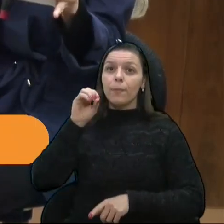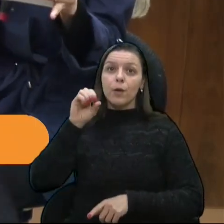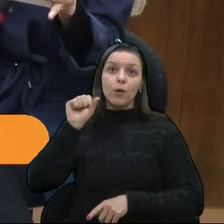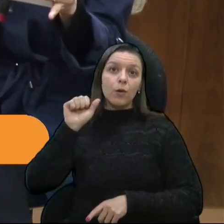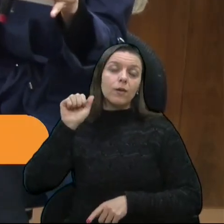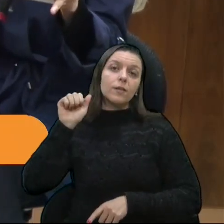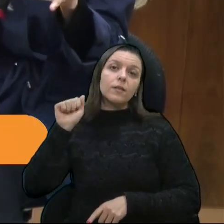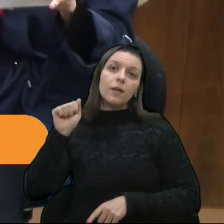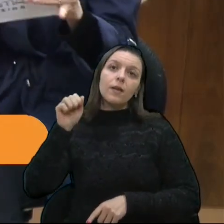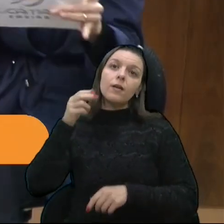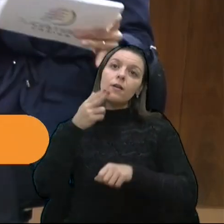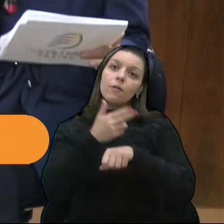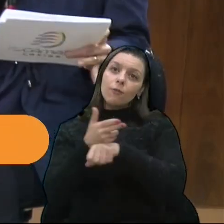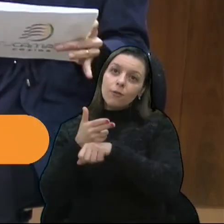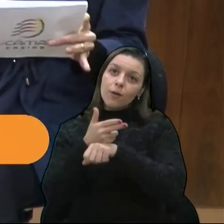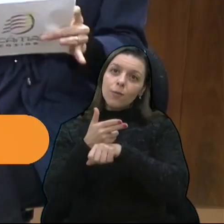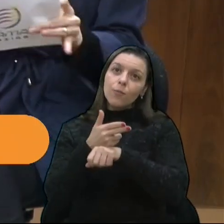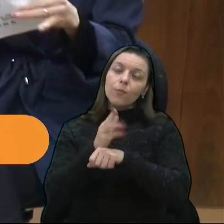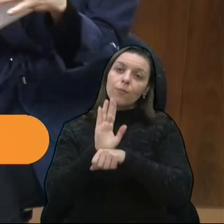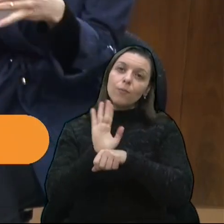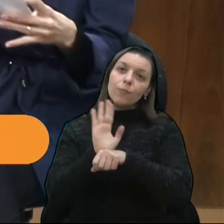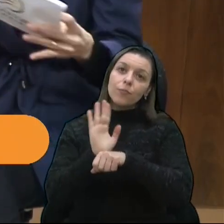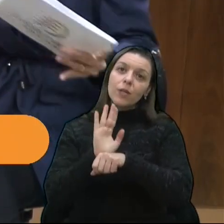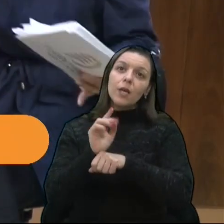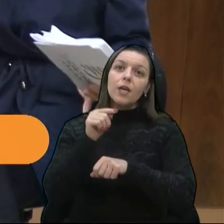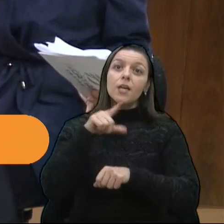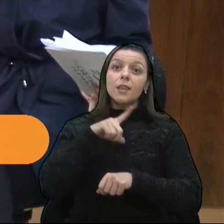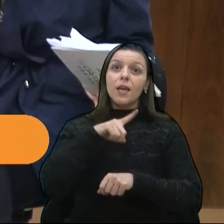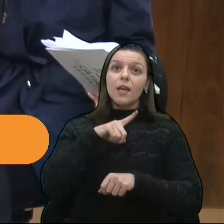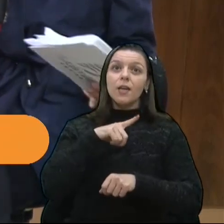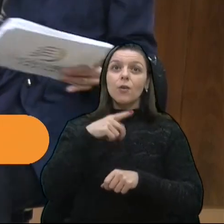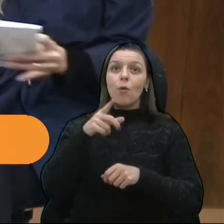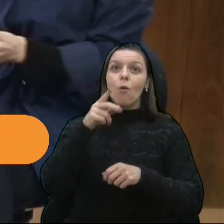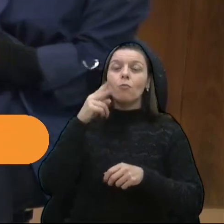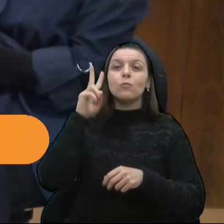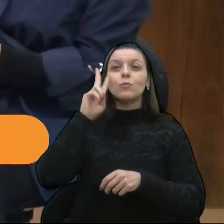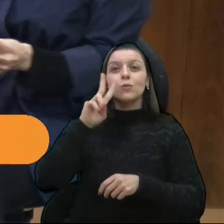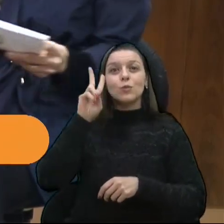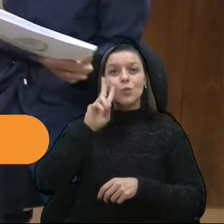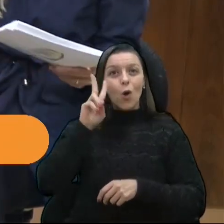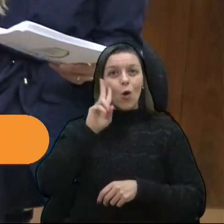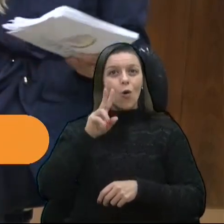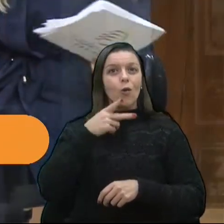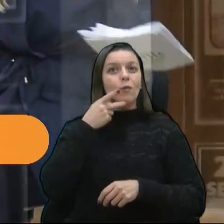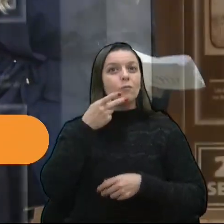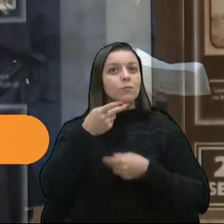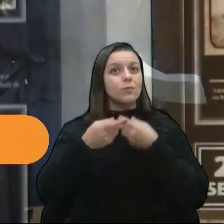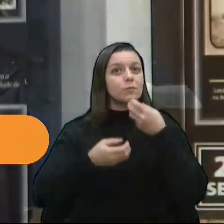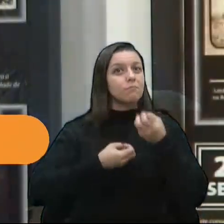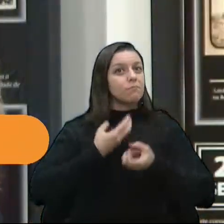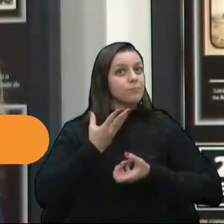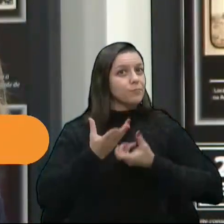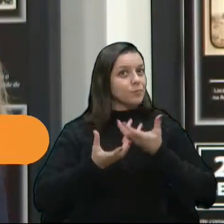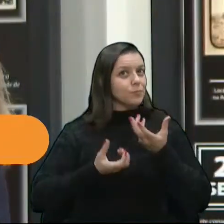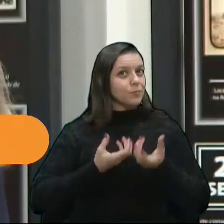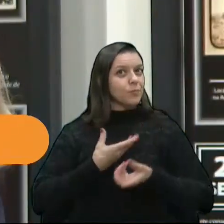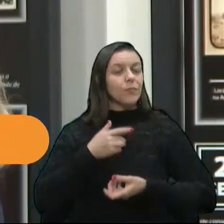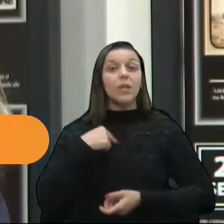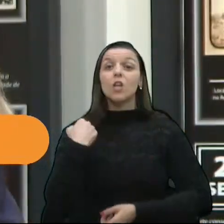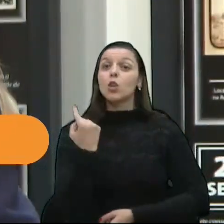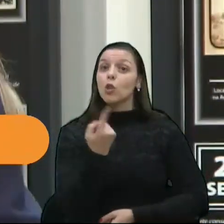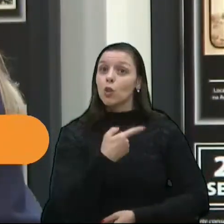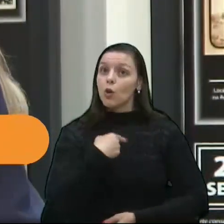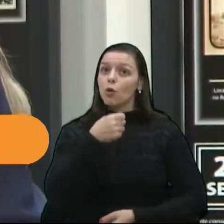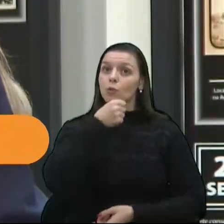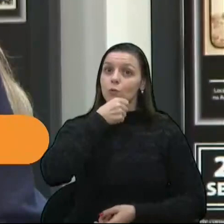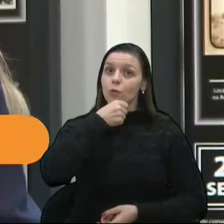saber Obrigado. que você tem como preferência contar histórias. Nós jornalistas também gostamos de contar histórias. E eu